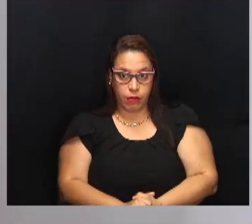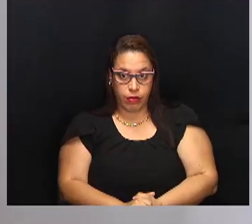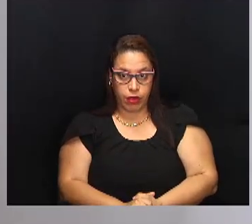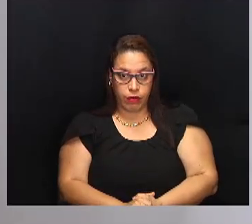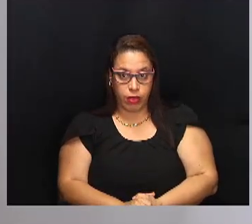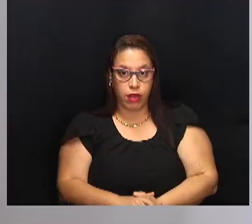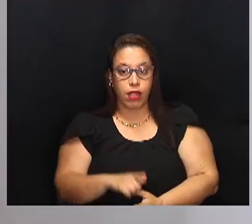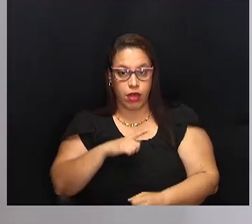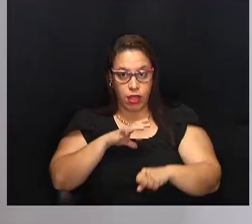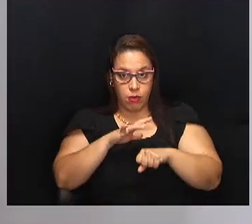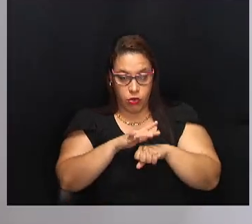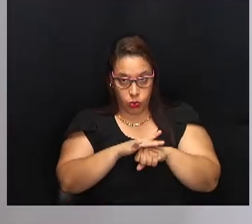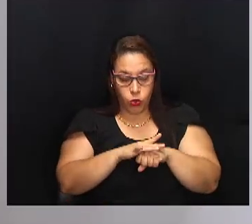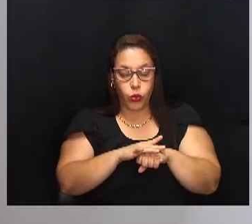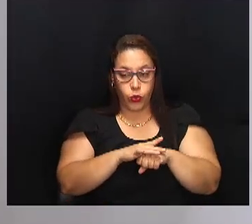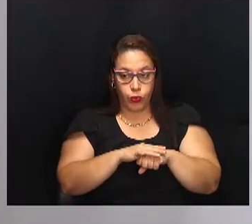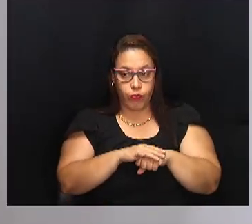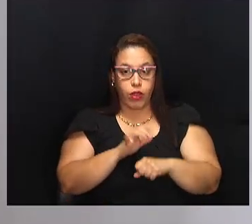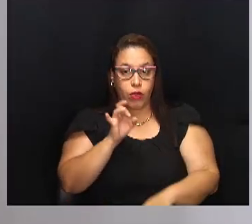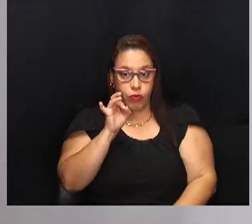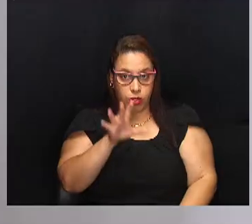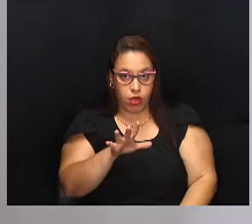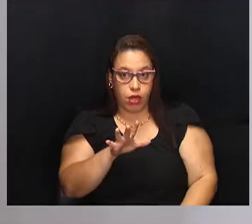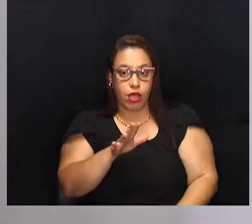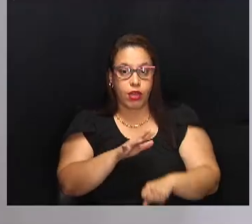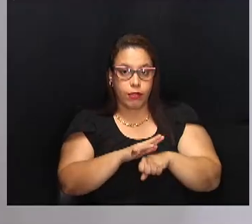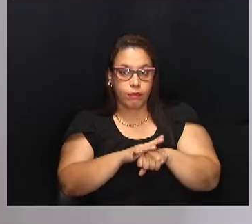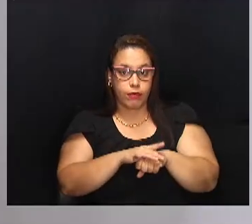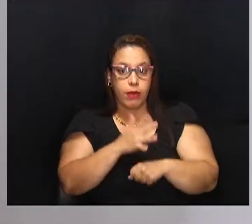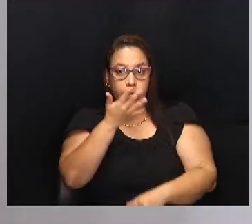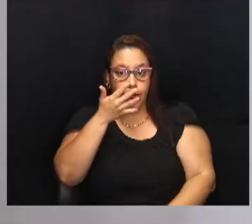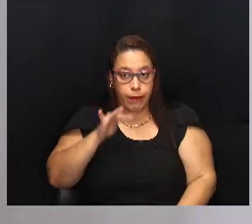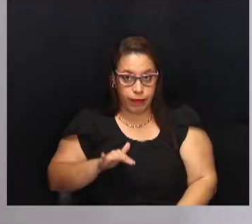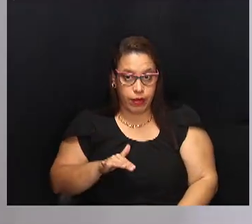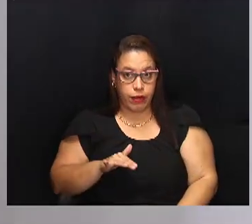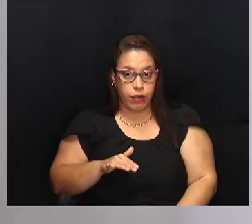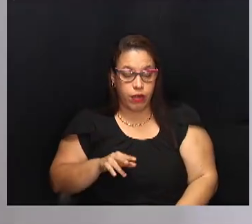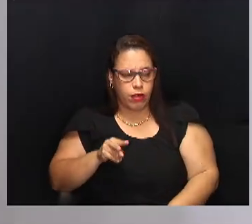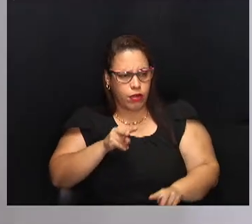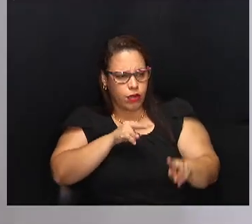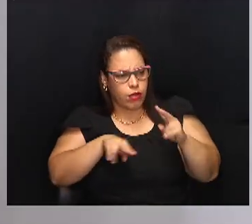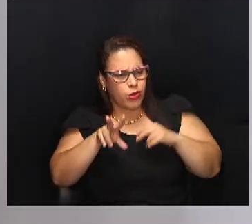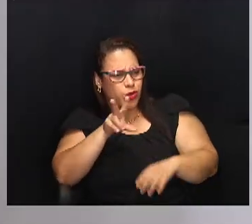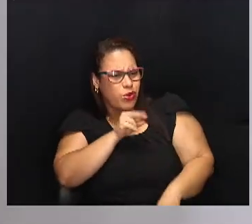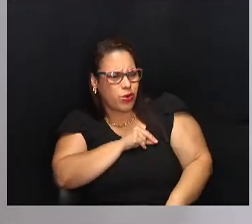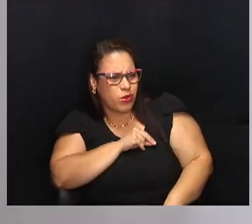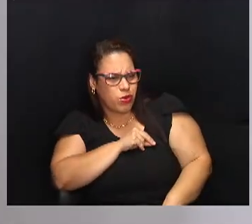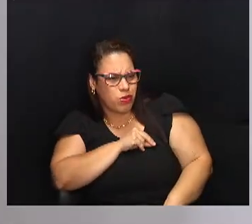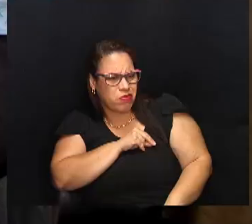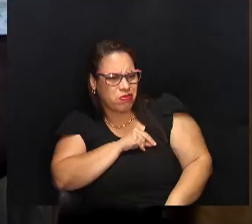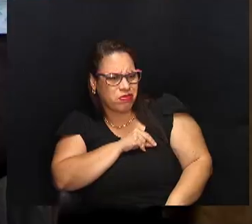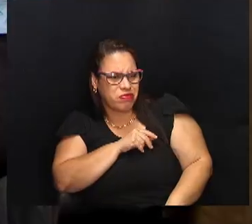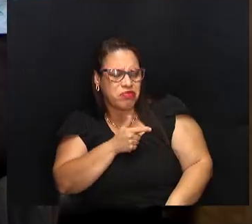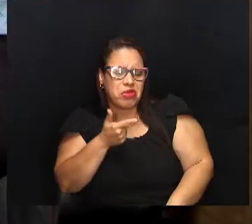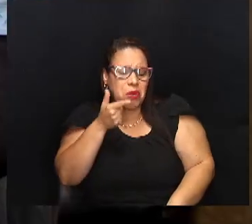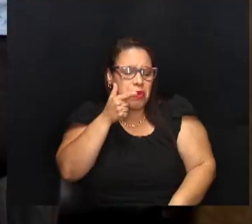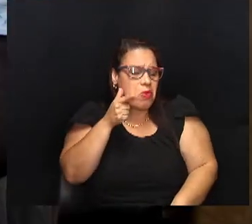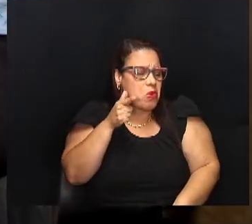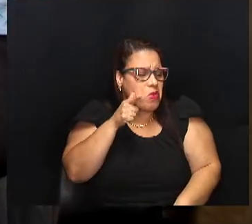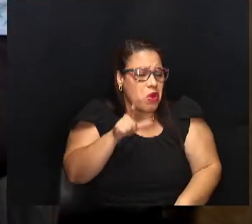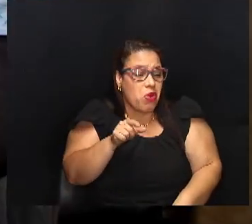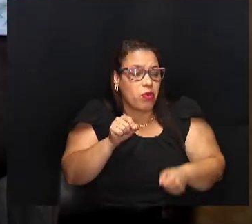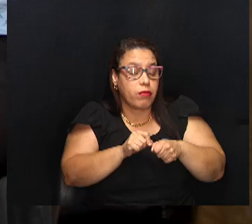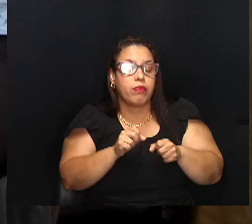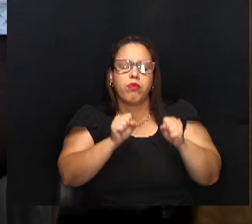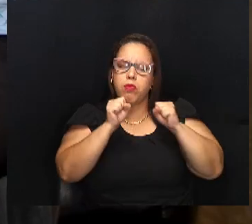uma enfermidade, né? E não só pela enfermidade, ele é uma criança que quem olha fala, nossa, pela condição não poderia. Não,